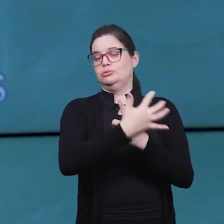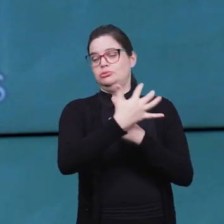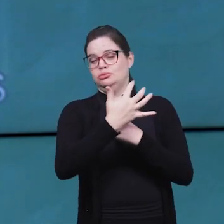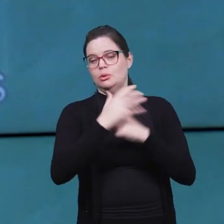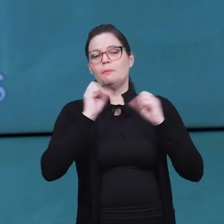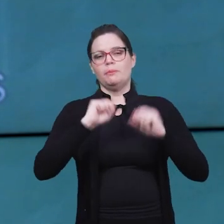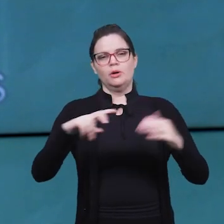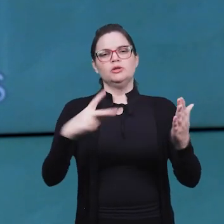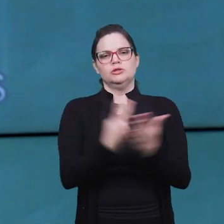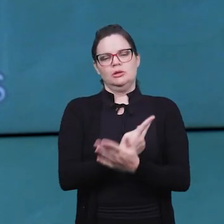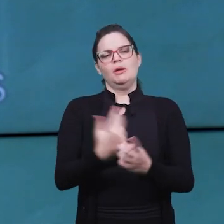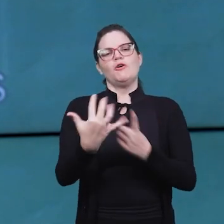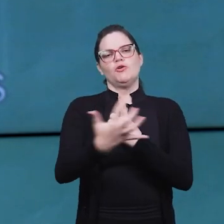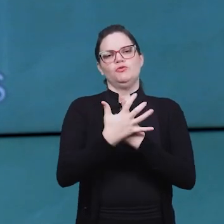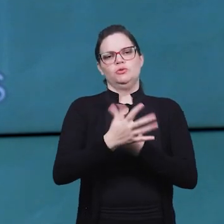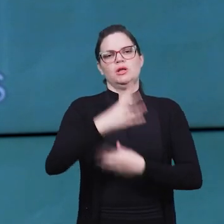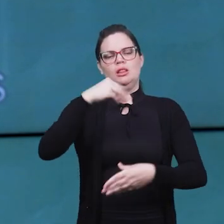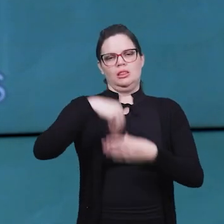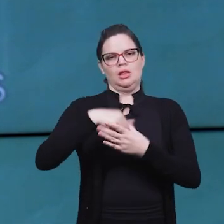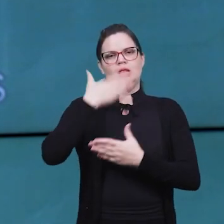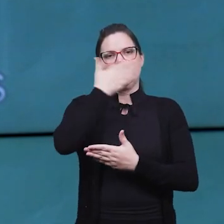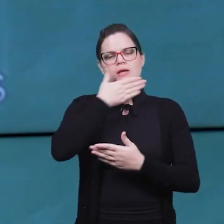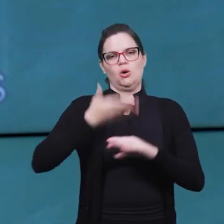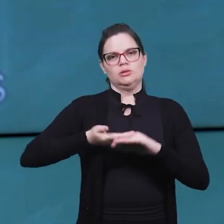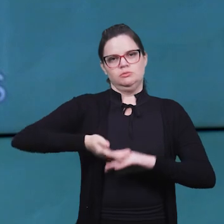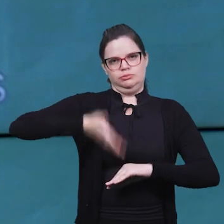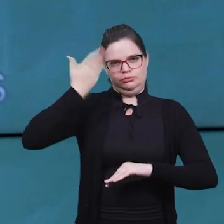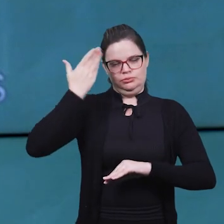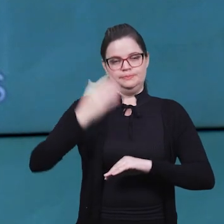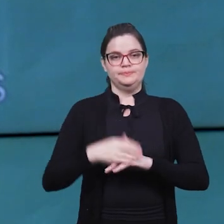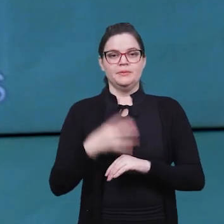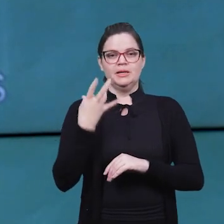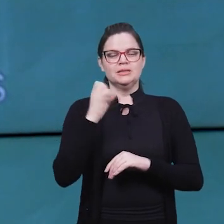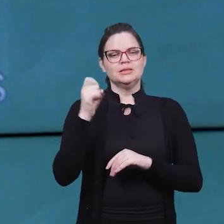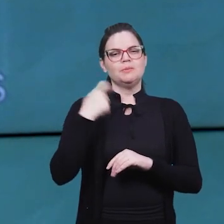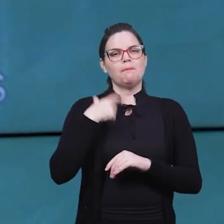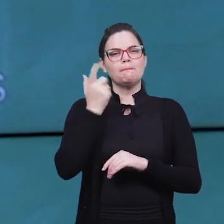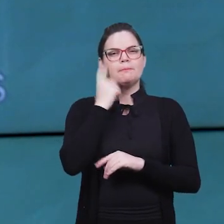contribuindo, também são fatores. No entanto, quando pensamos nos